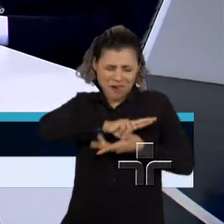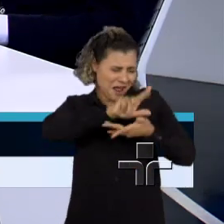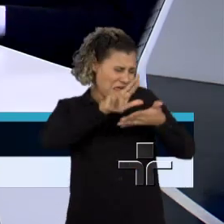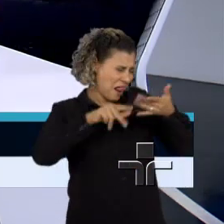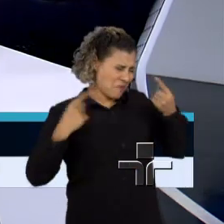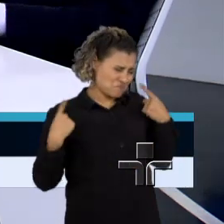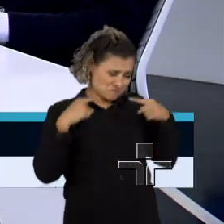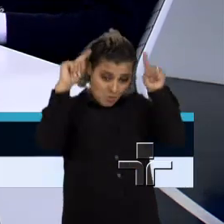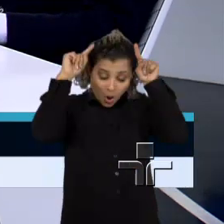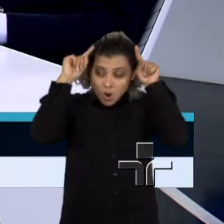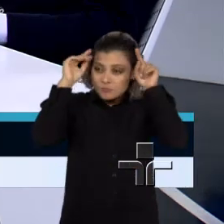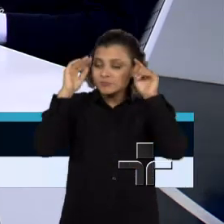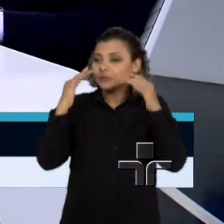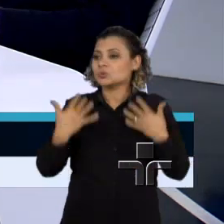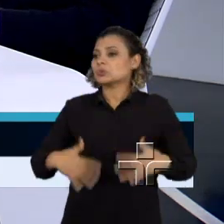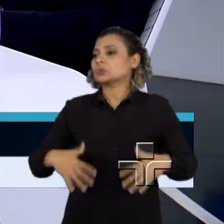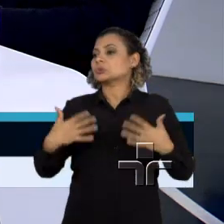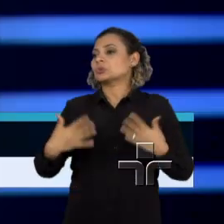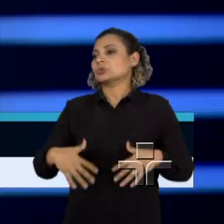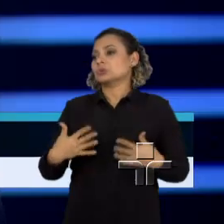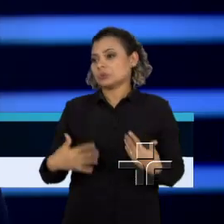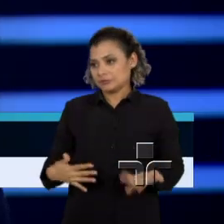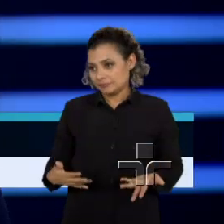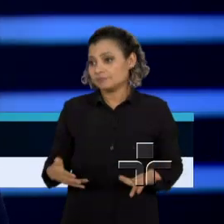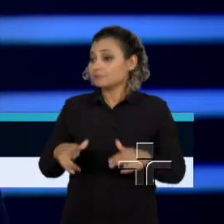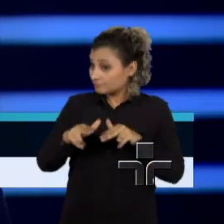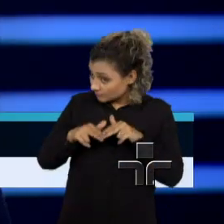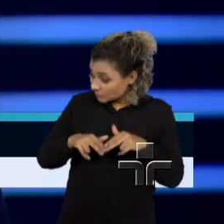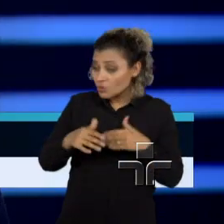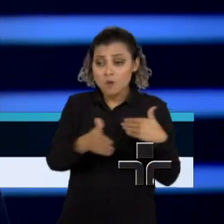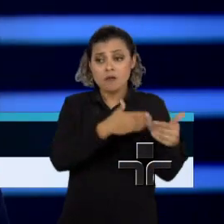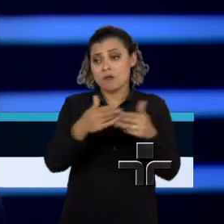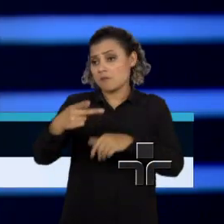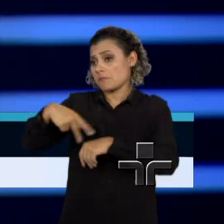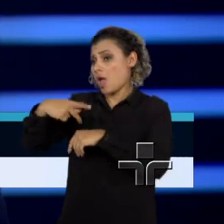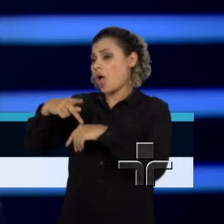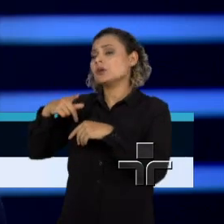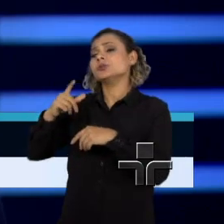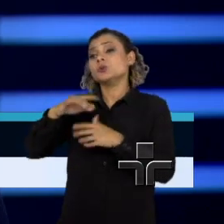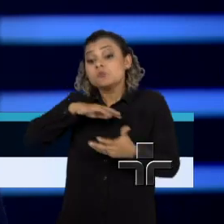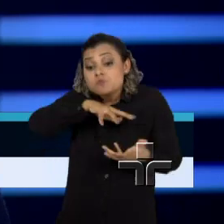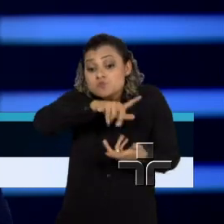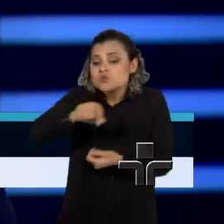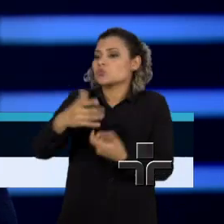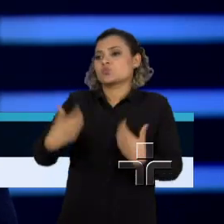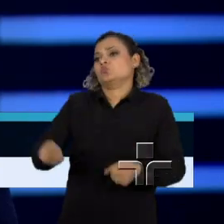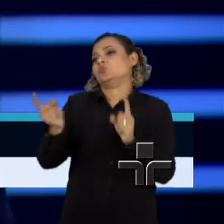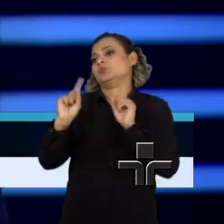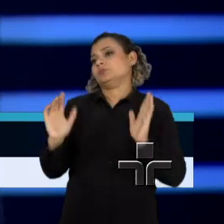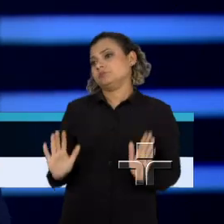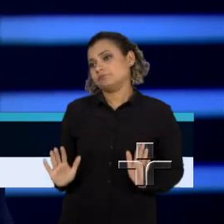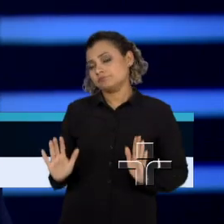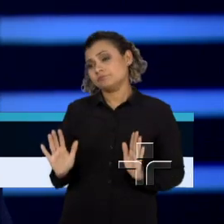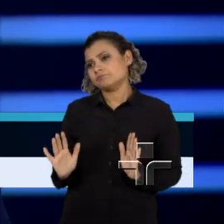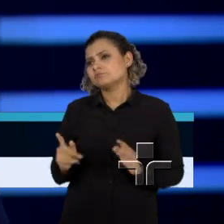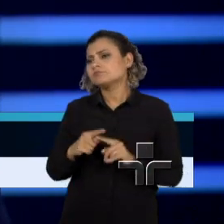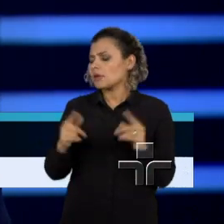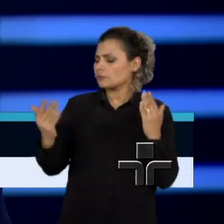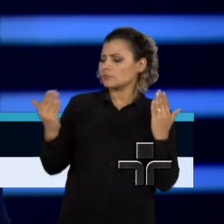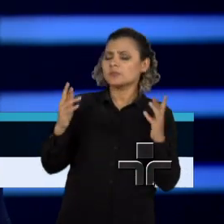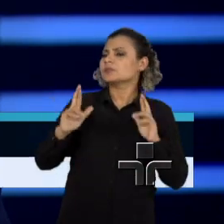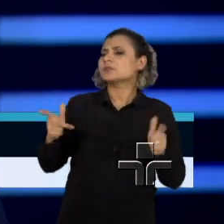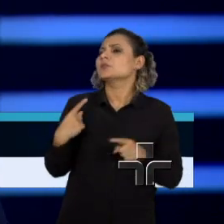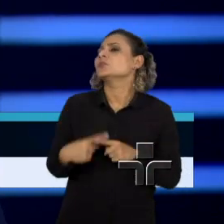Foi um regime de exceção que qualquer país decente do mundo não toleraria. E qual que é a diferença